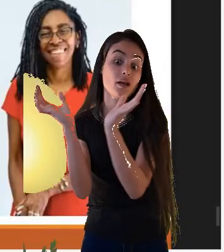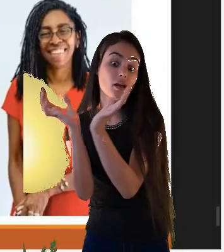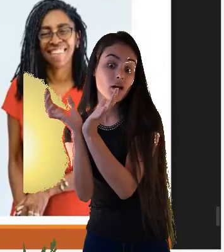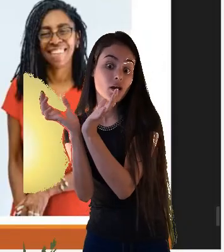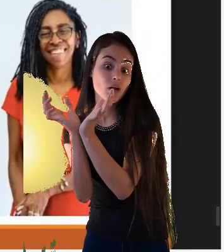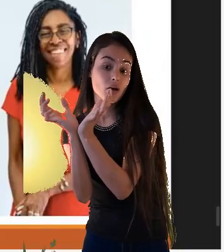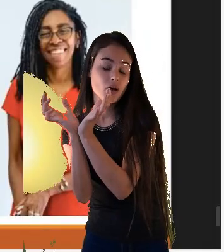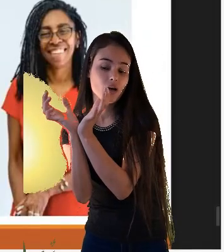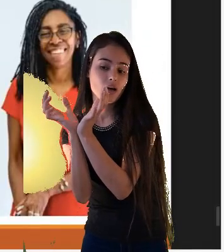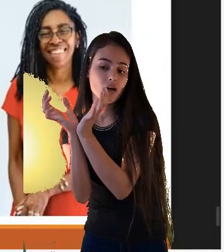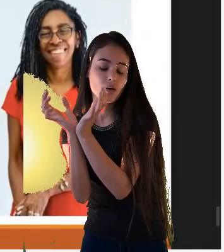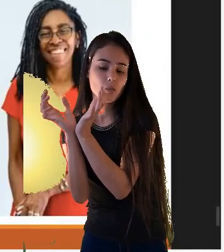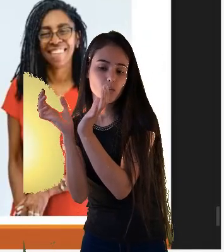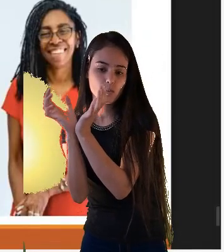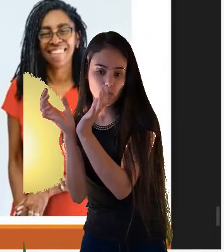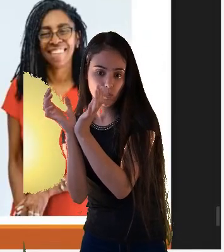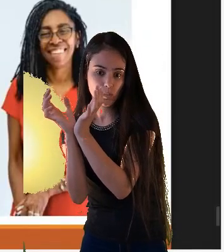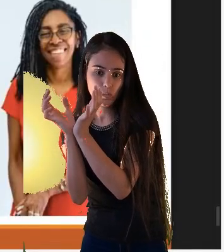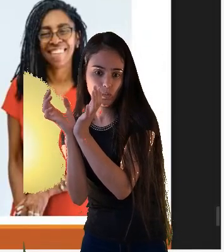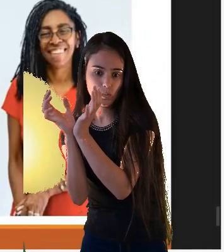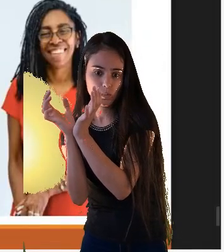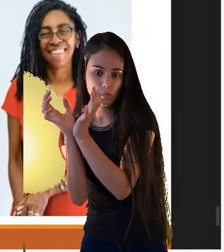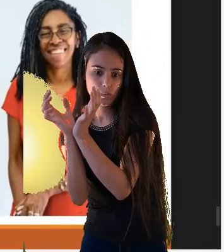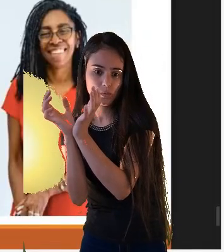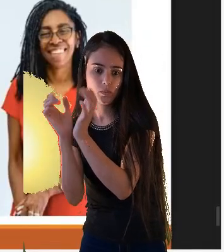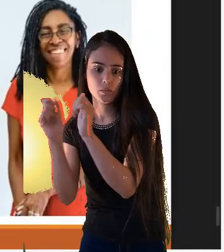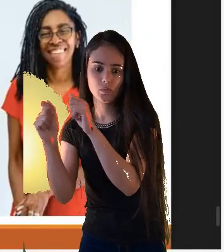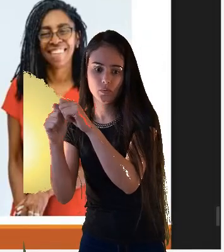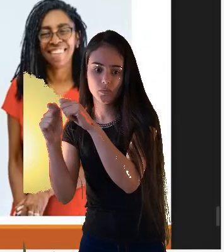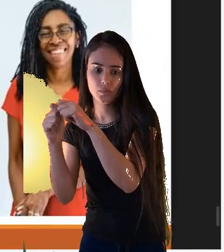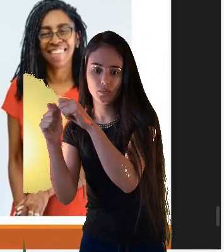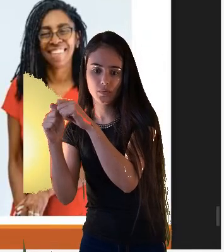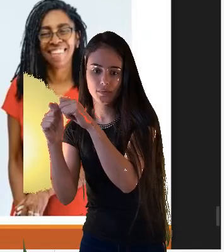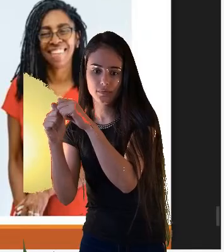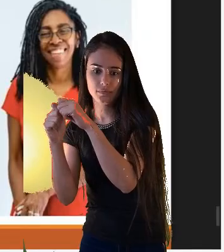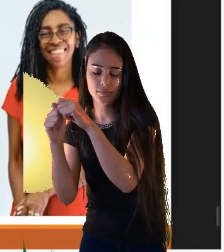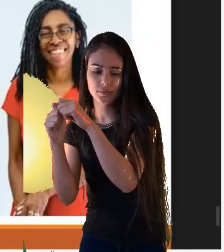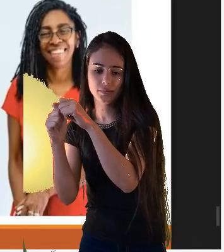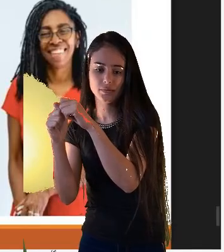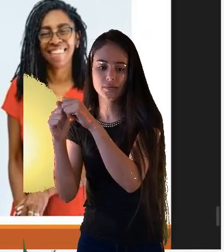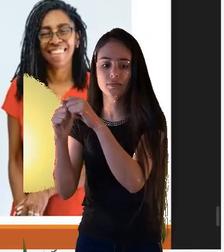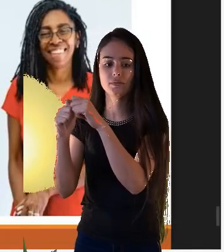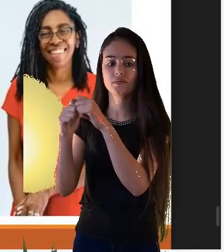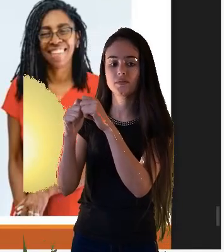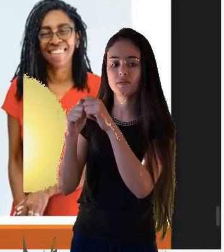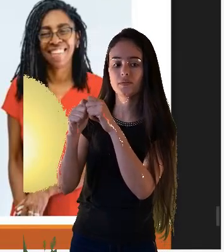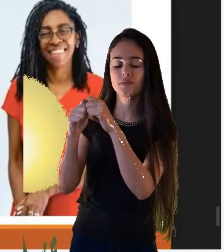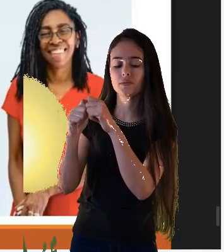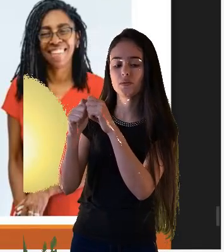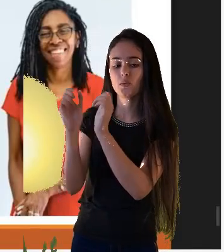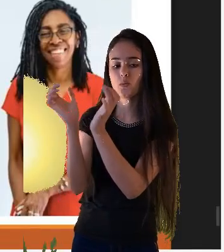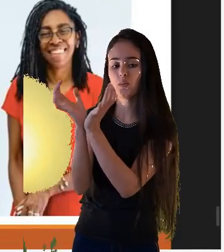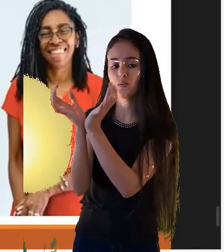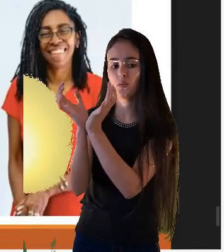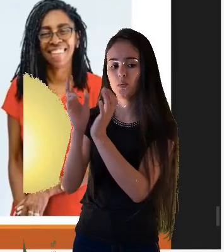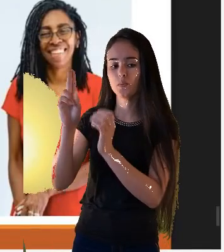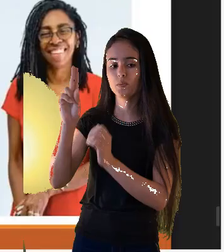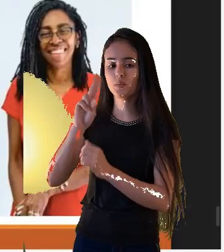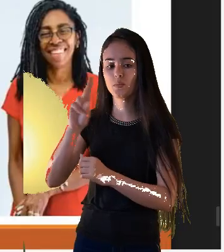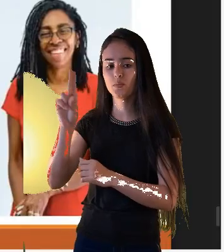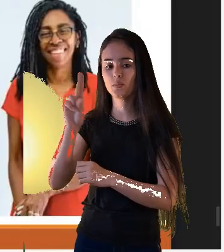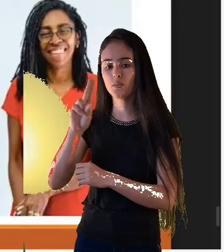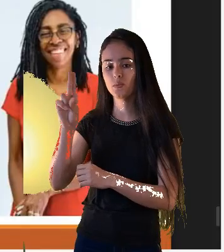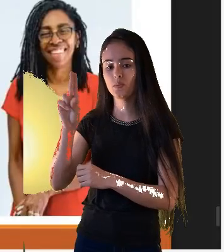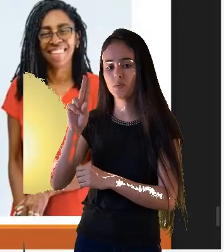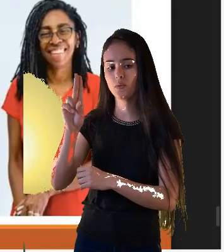fundação que organiza a Marcha das Mulheres Negras, né? Que hoje, esse ano, completa 10 anos e